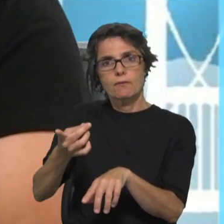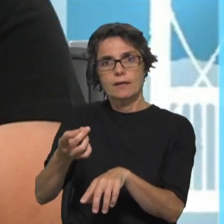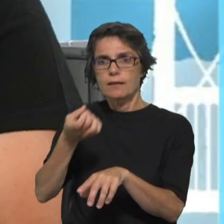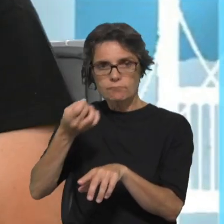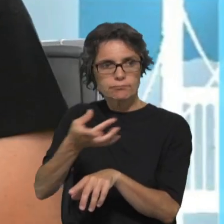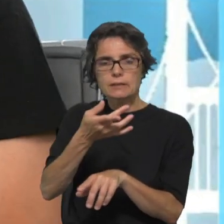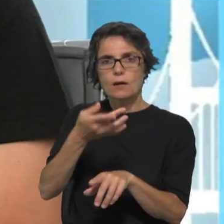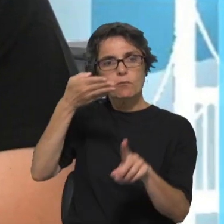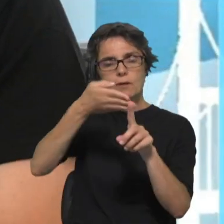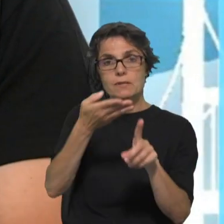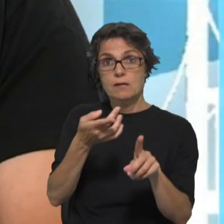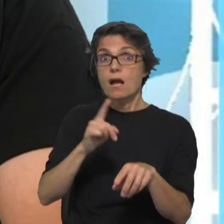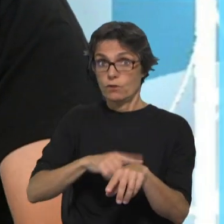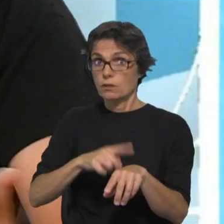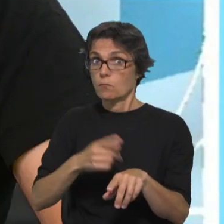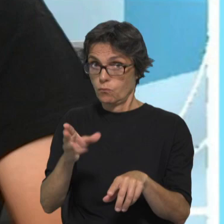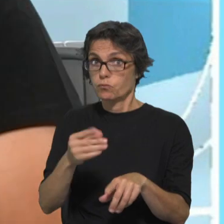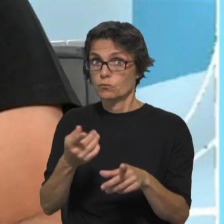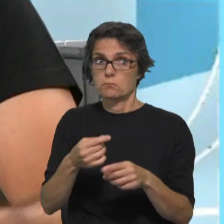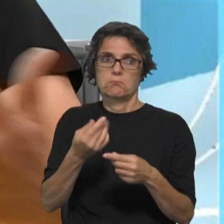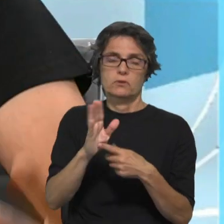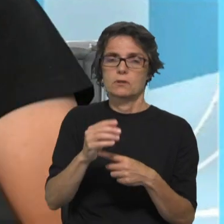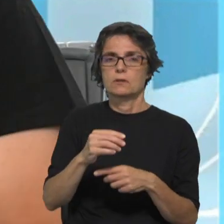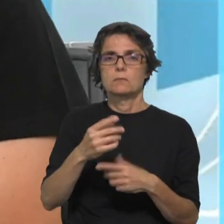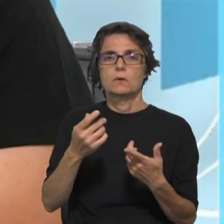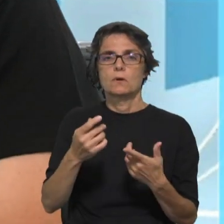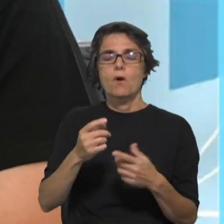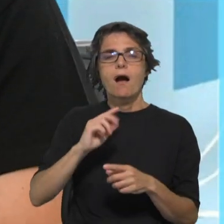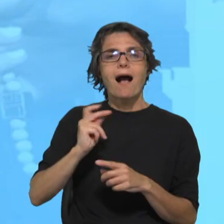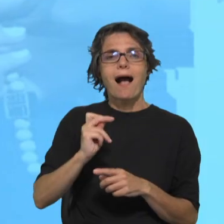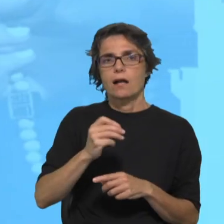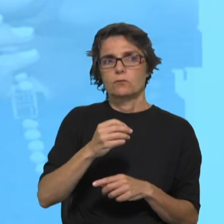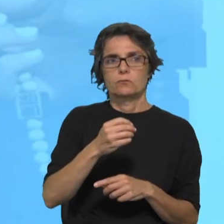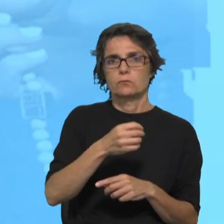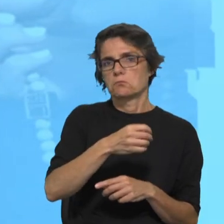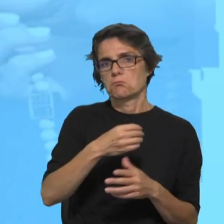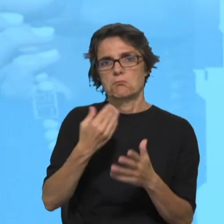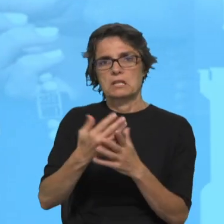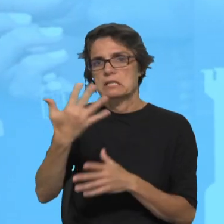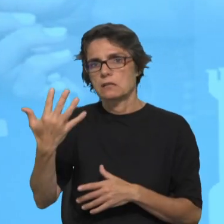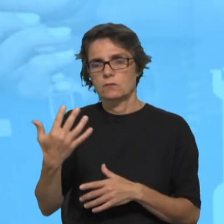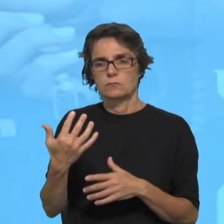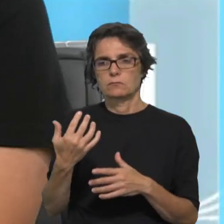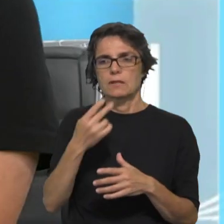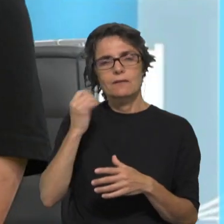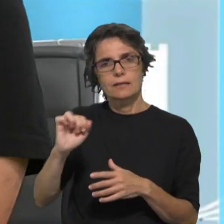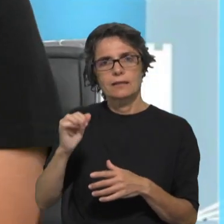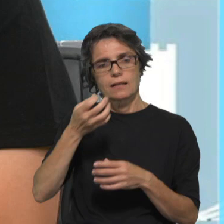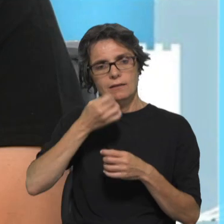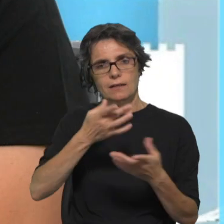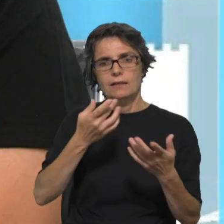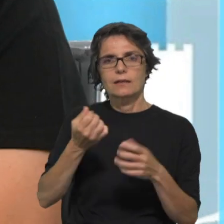não pouco tempo, 1, 2, 3, 4, 5 anos da sua vida, que abandonam os